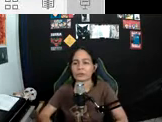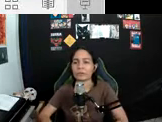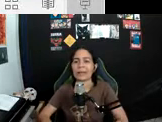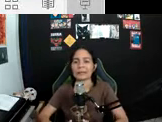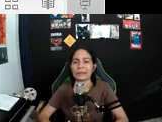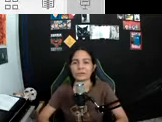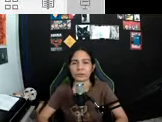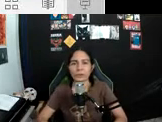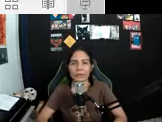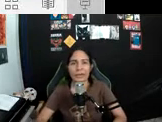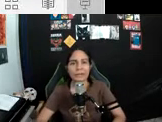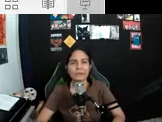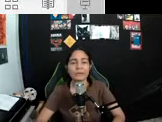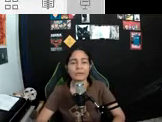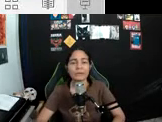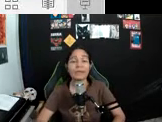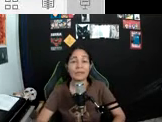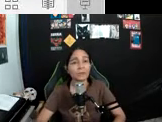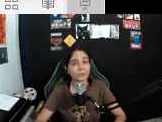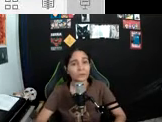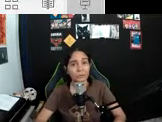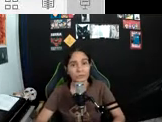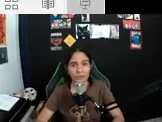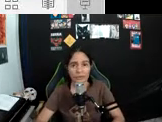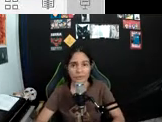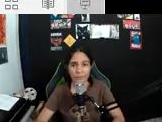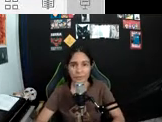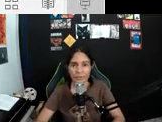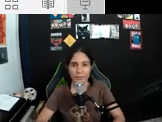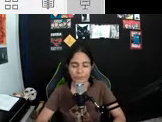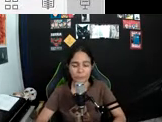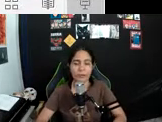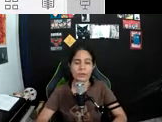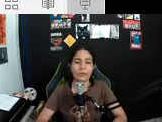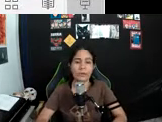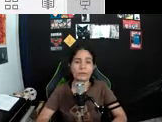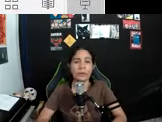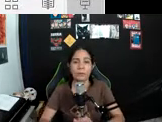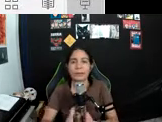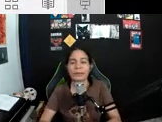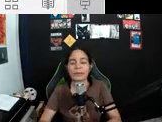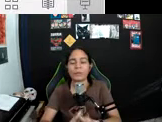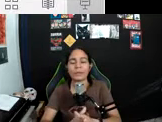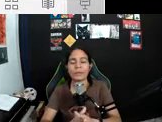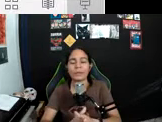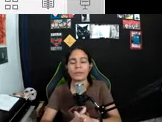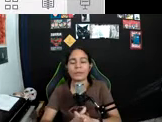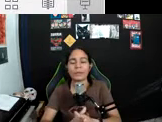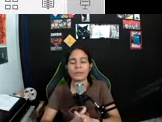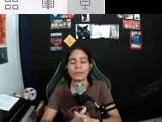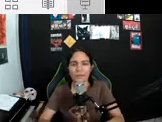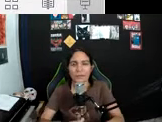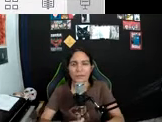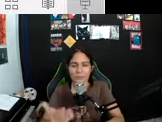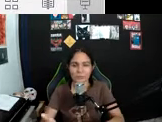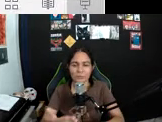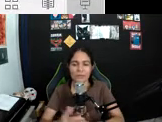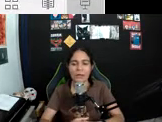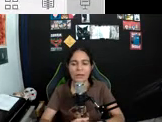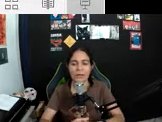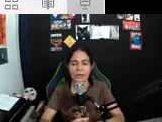de uso de máscara, de cuidados, e os números de casos aumentando. Não foi aqui no Brasil, mas só